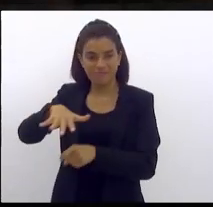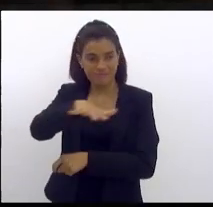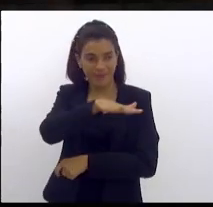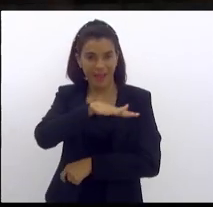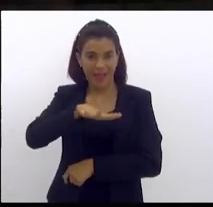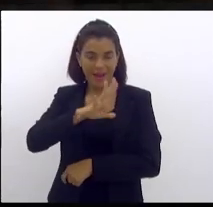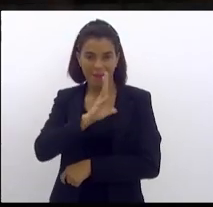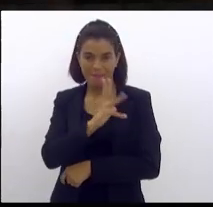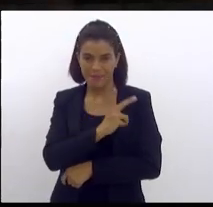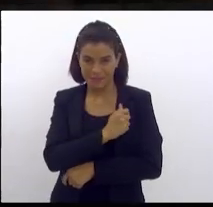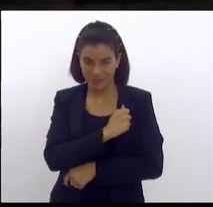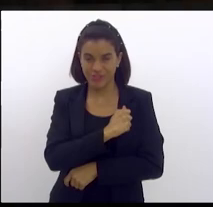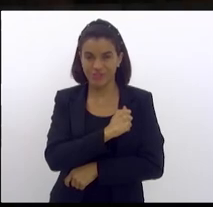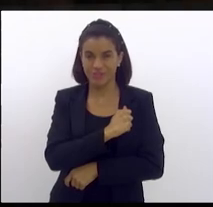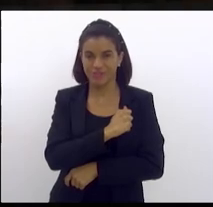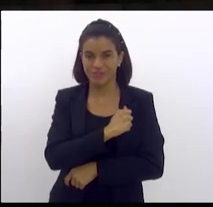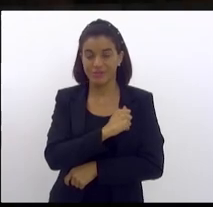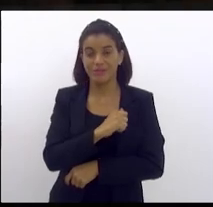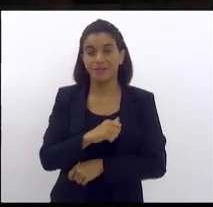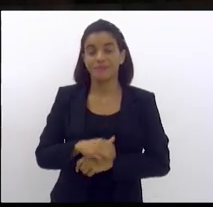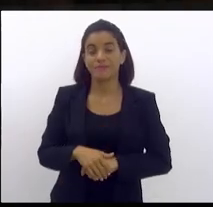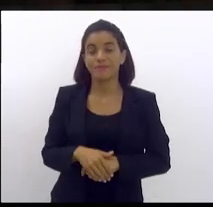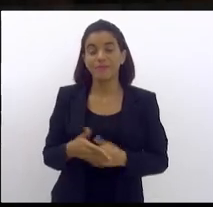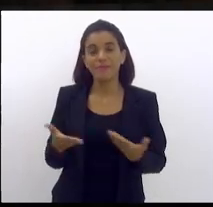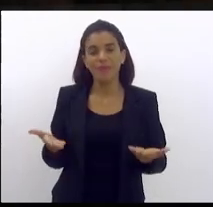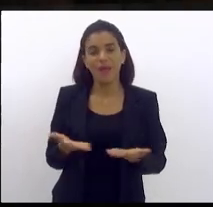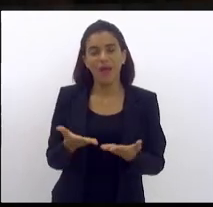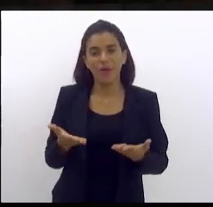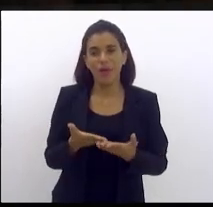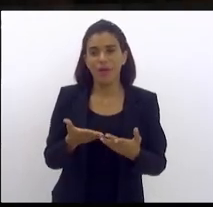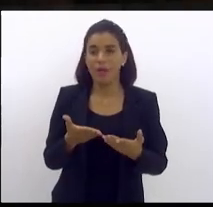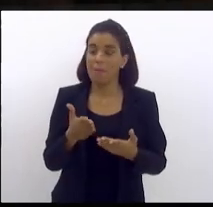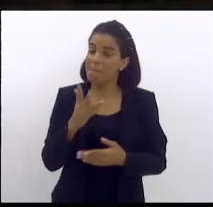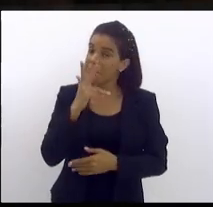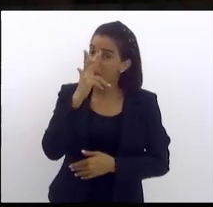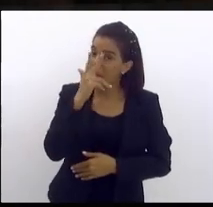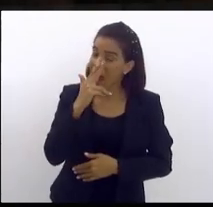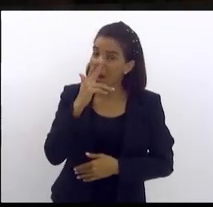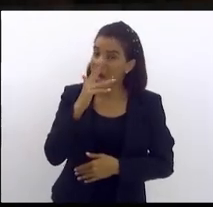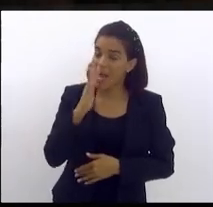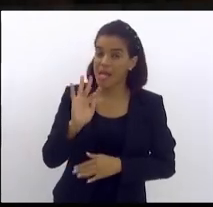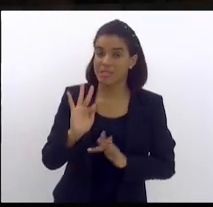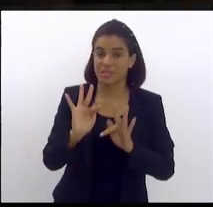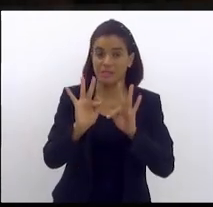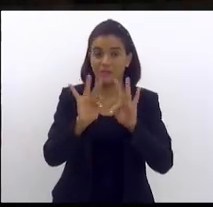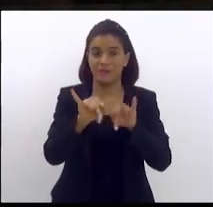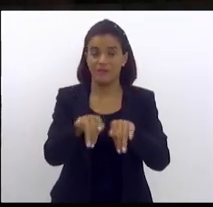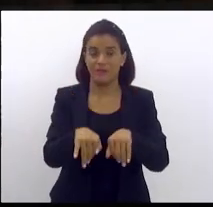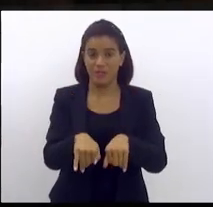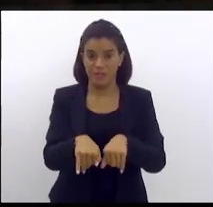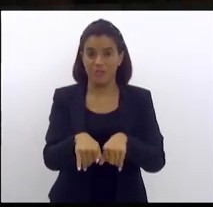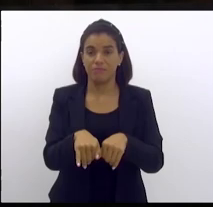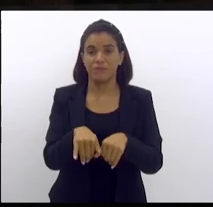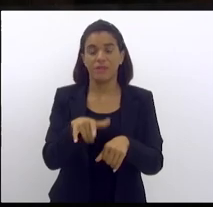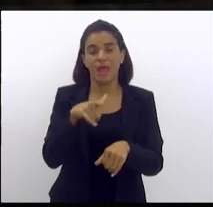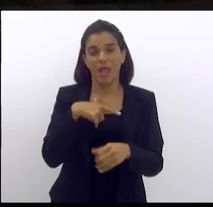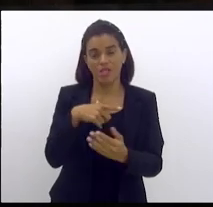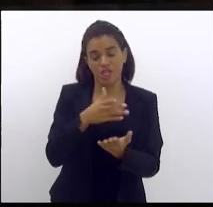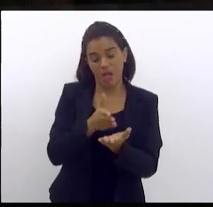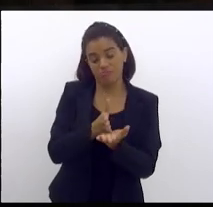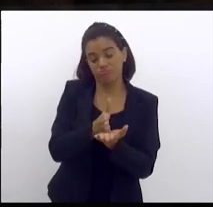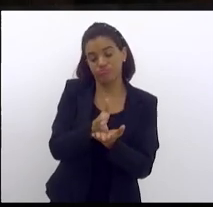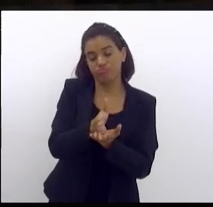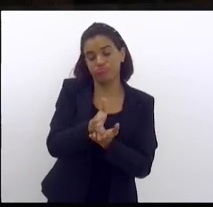gigantesco parece que o cessar fogo acontecerá parece que acontecerá os corredores humanitários já